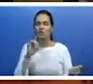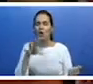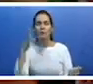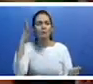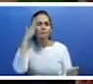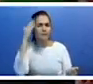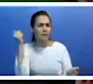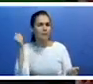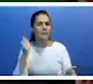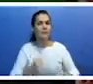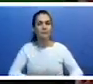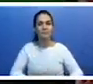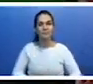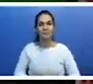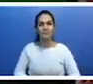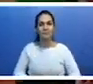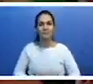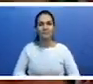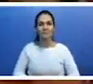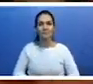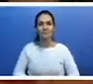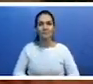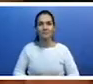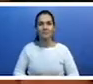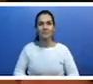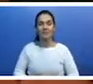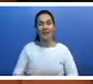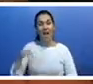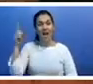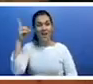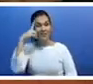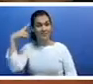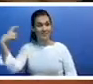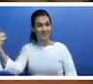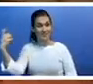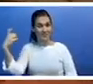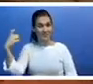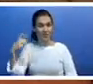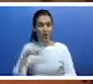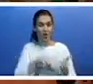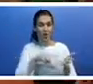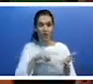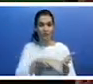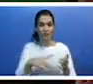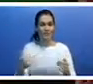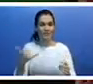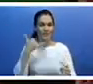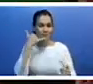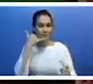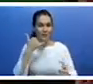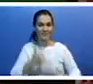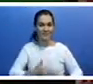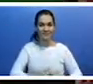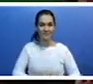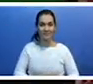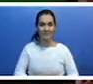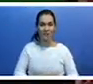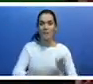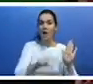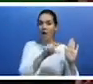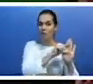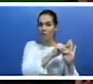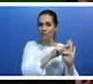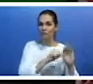vocês. A invenção do código Morse e o telefone. Vamos lá? Primeiro parágrafo.